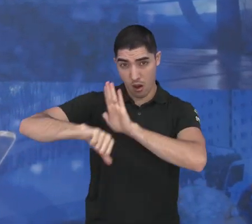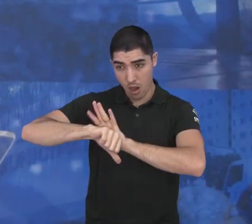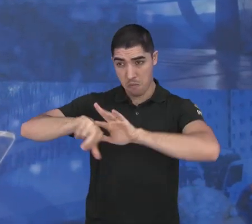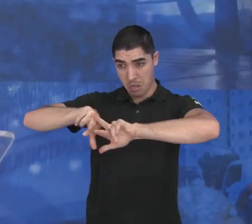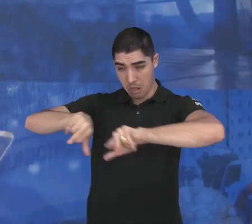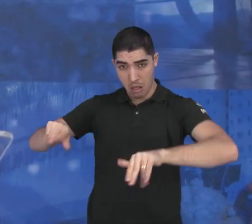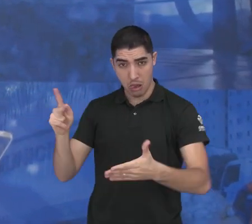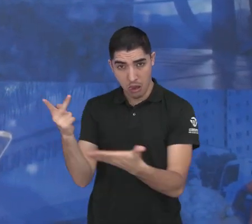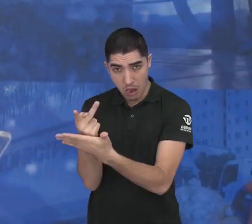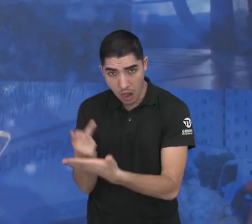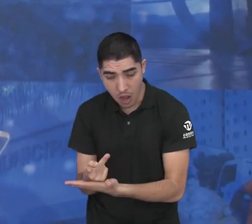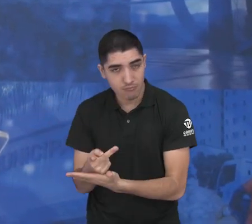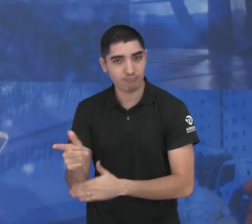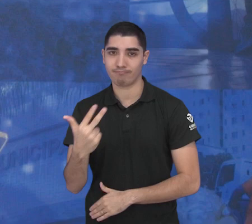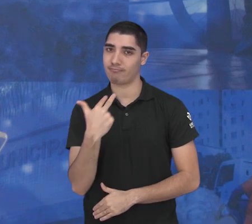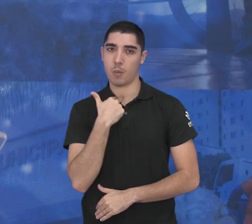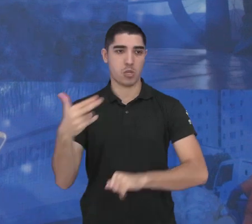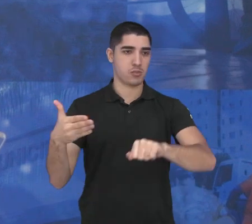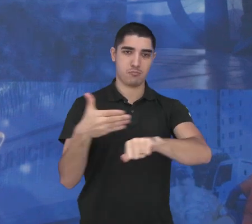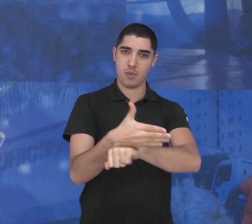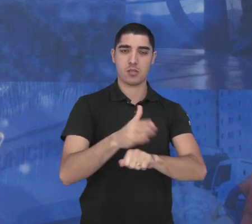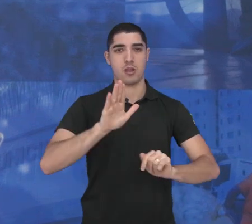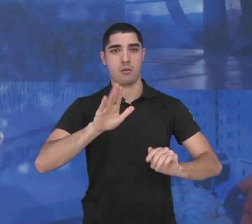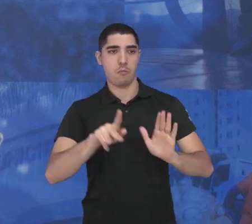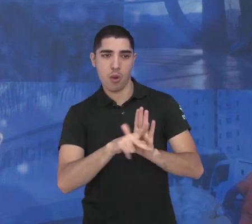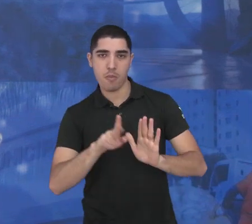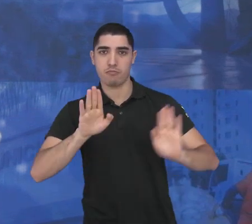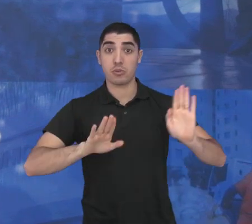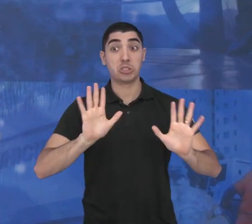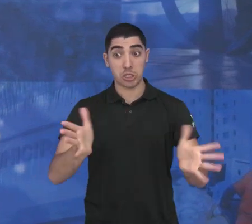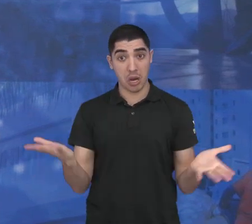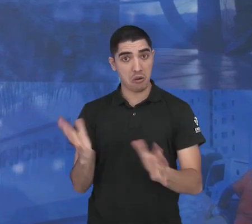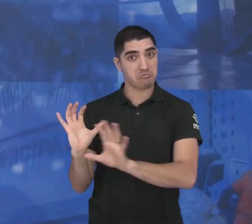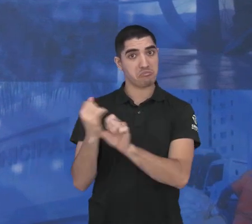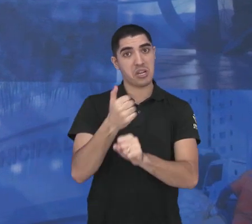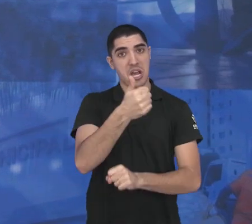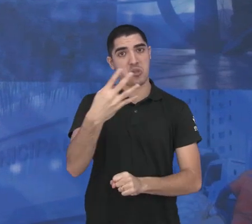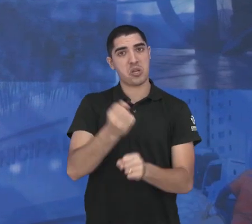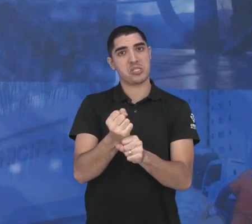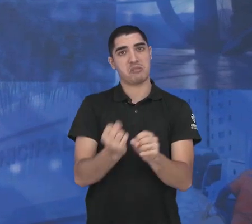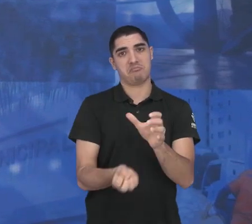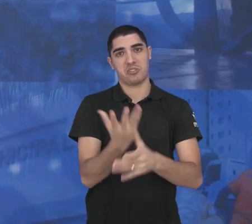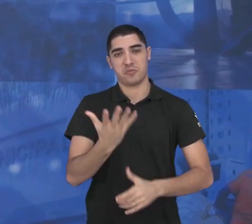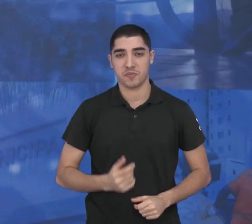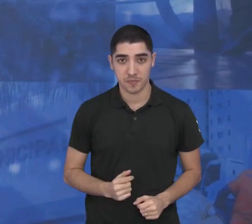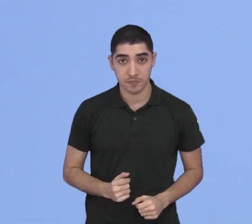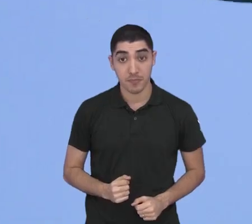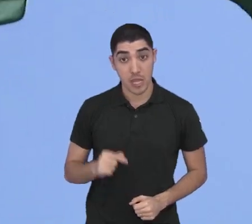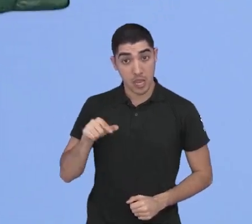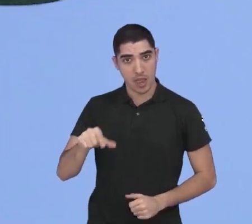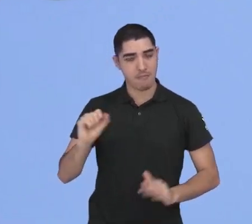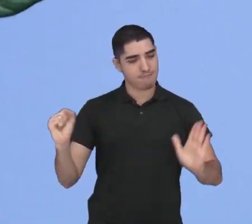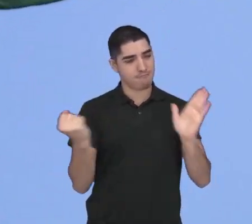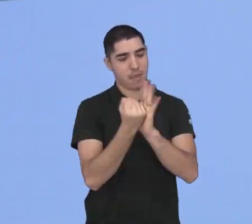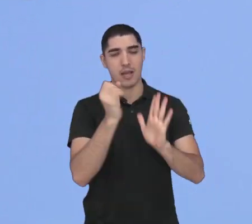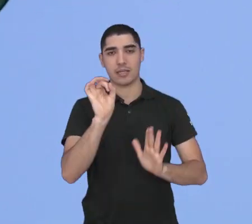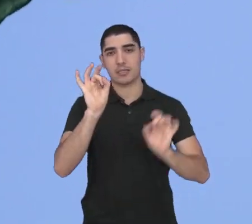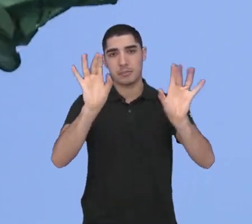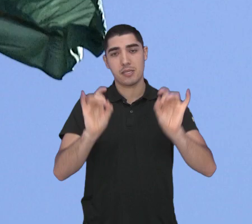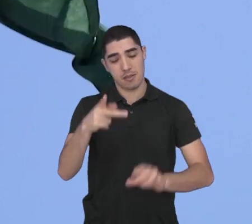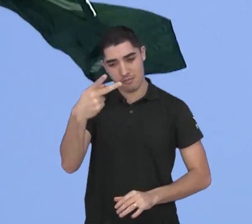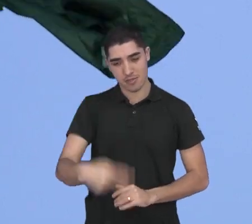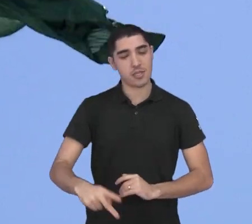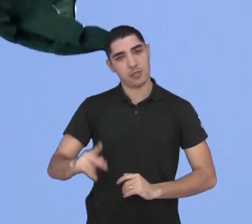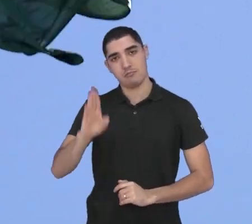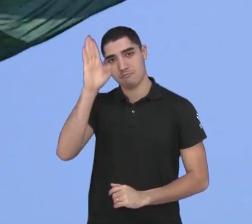morais necessários para exercer um mandato político acaba de completar 14 anos. Ela é um marco na